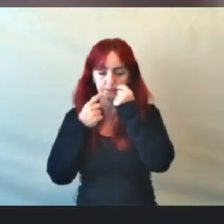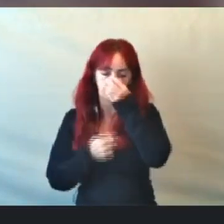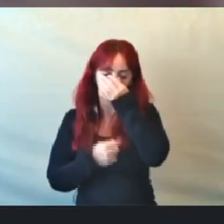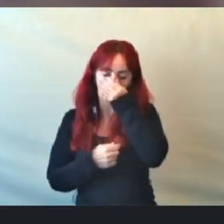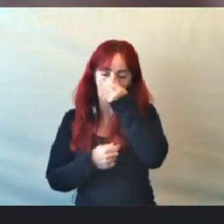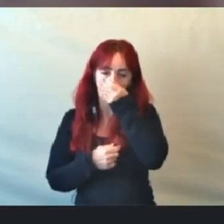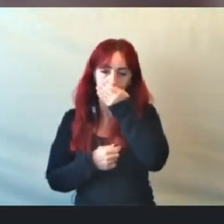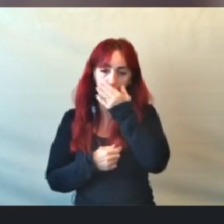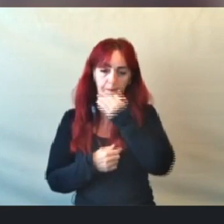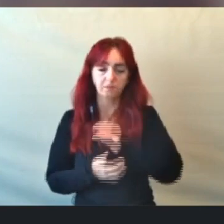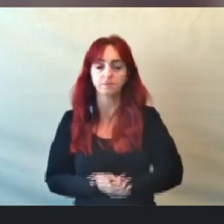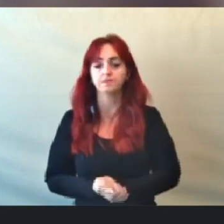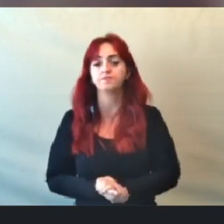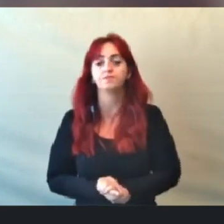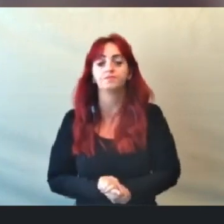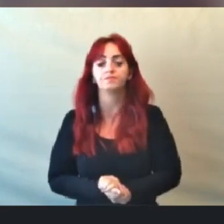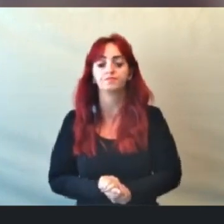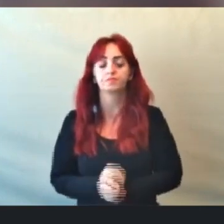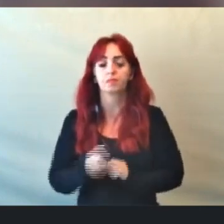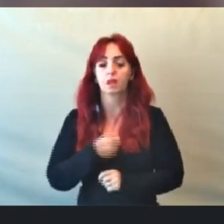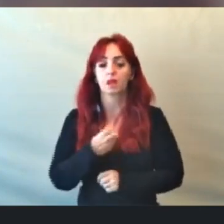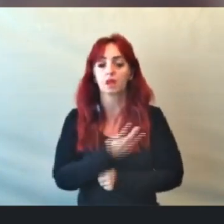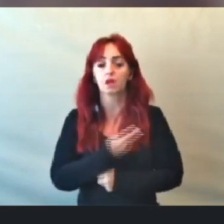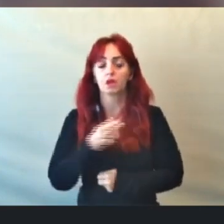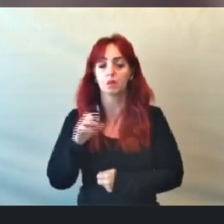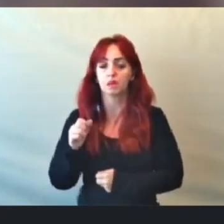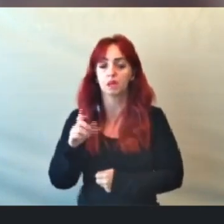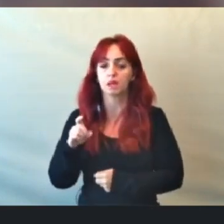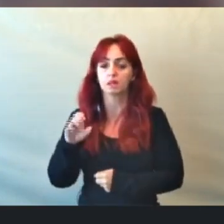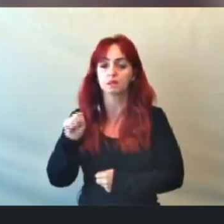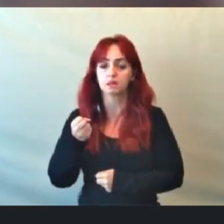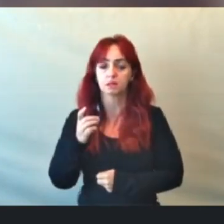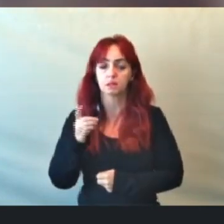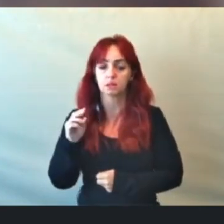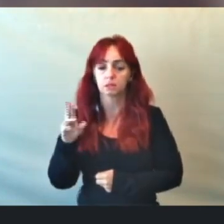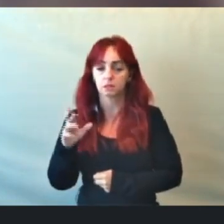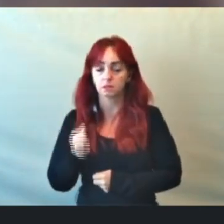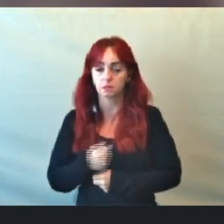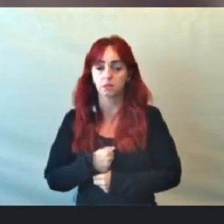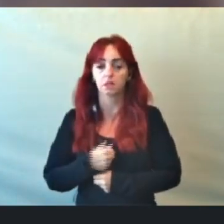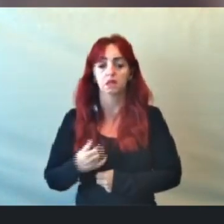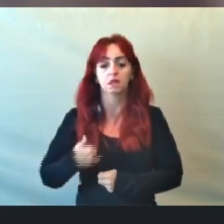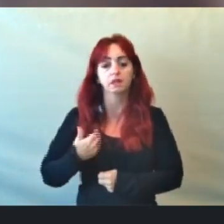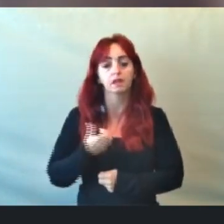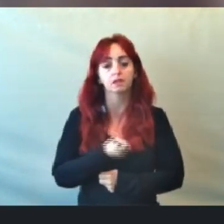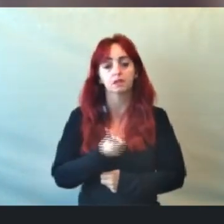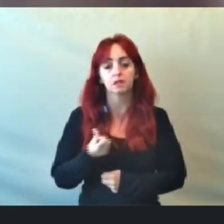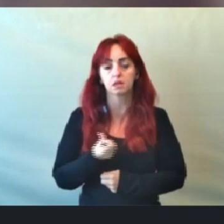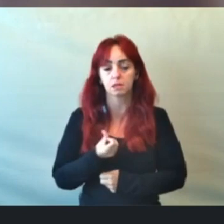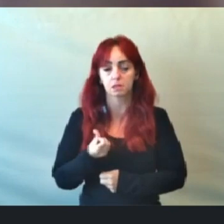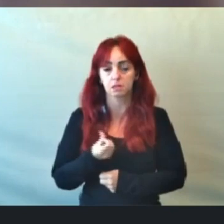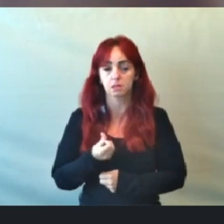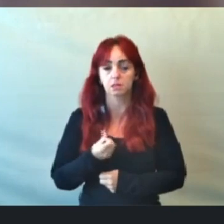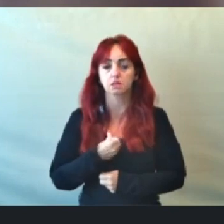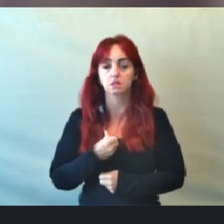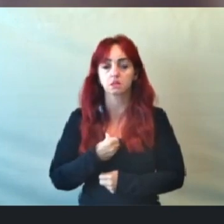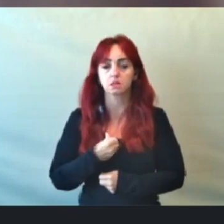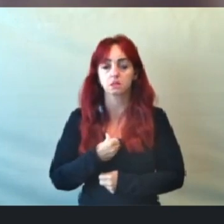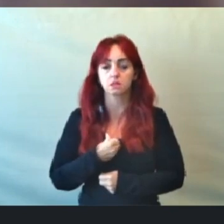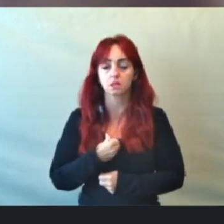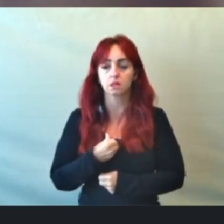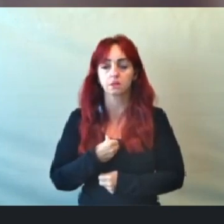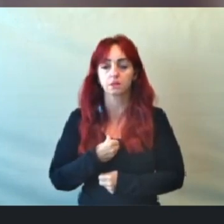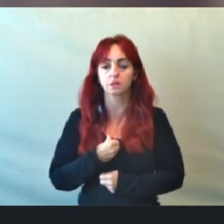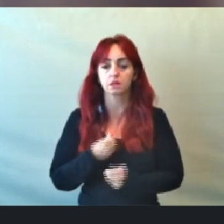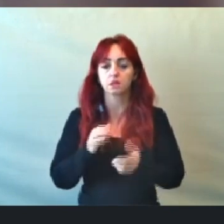Eu, Alessandra Gianni, 66 anos de idade, estado divorciada, residente na cidade de